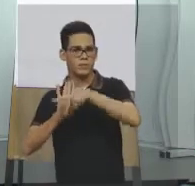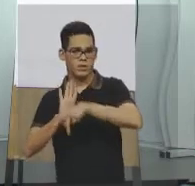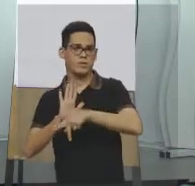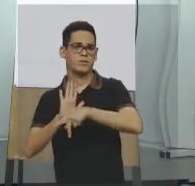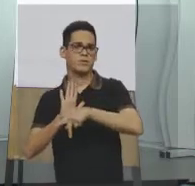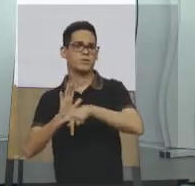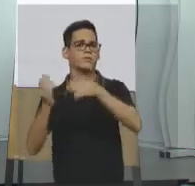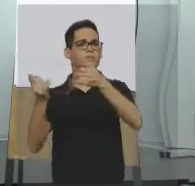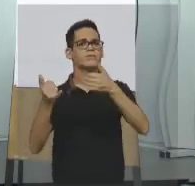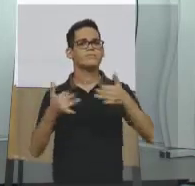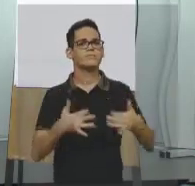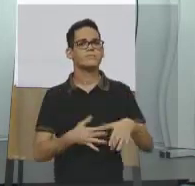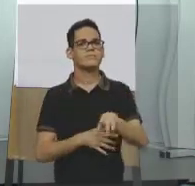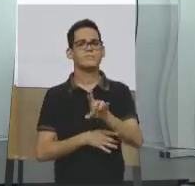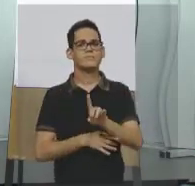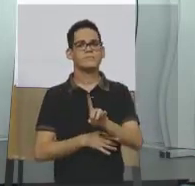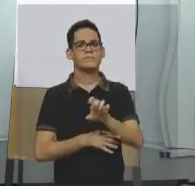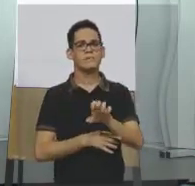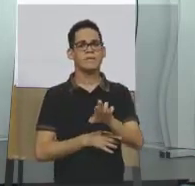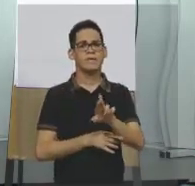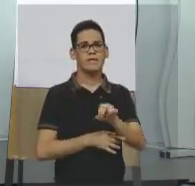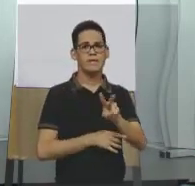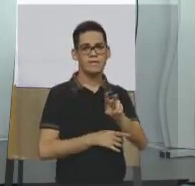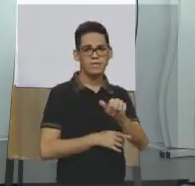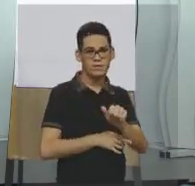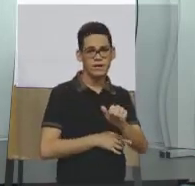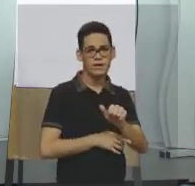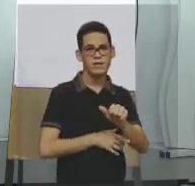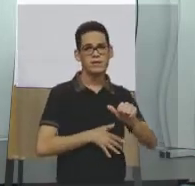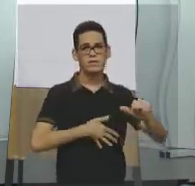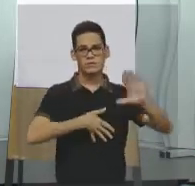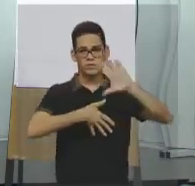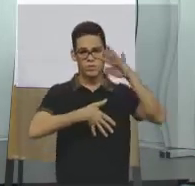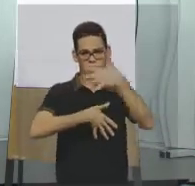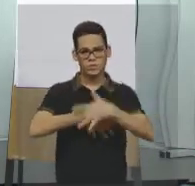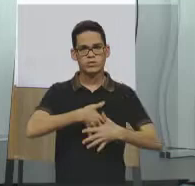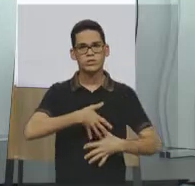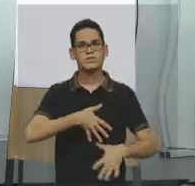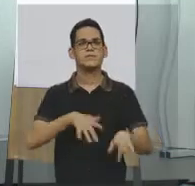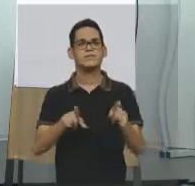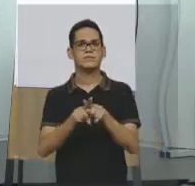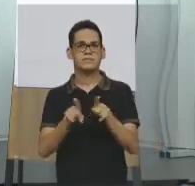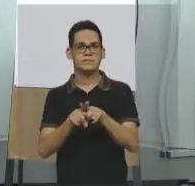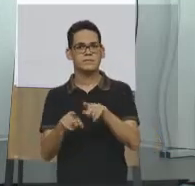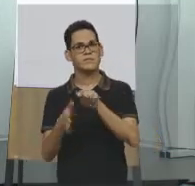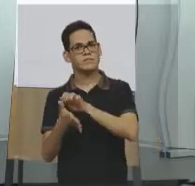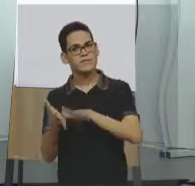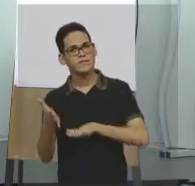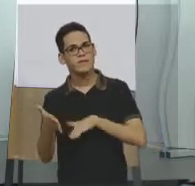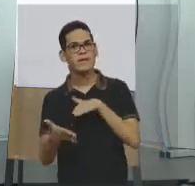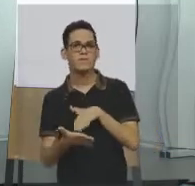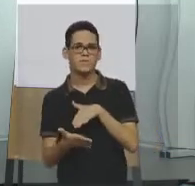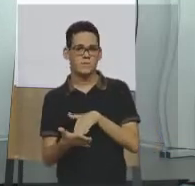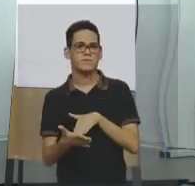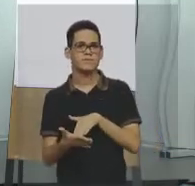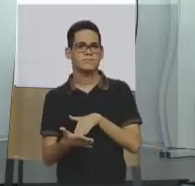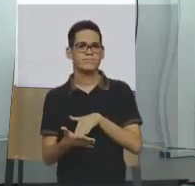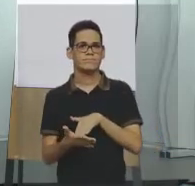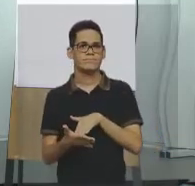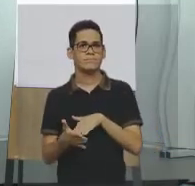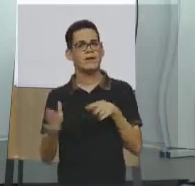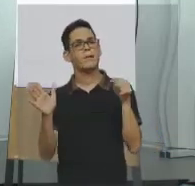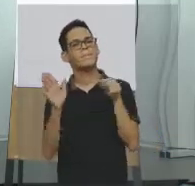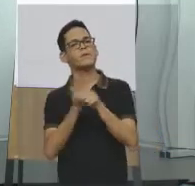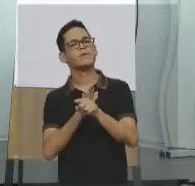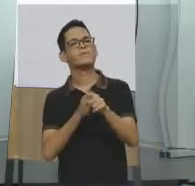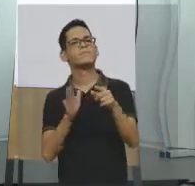fala de deriva continental e tem as atividades lá no fim. Essa questão faz parte daquelas atividades.